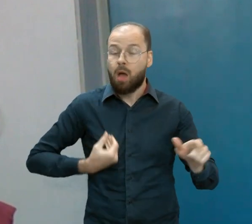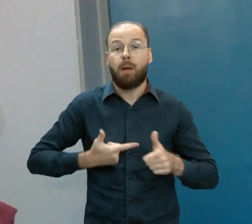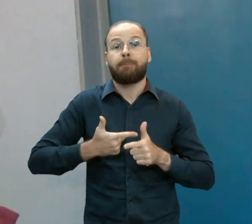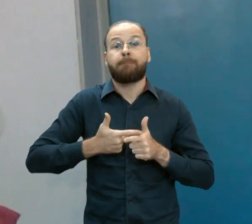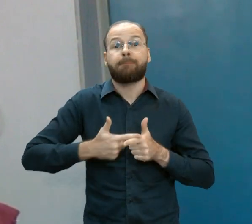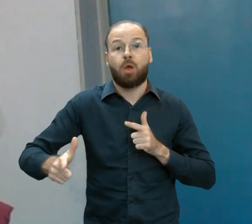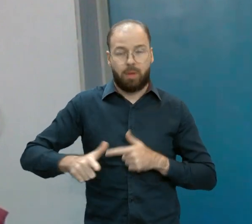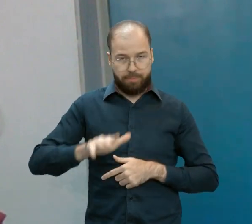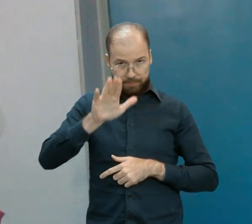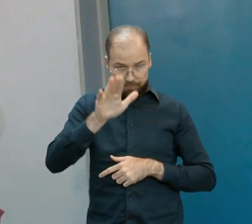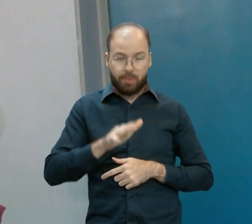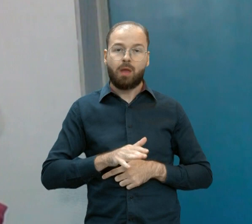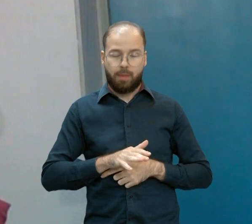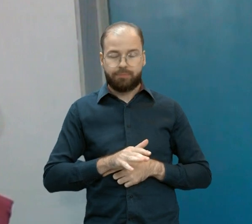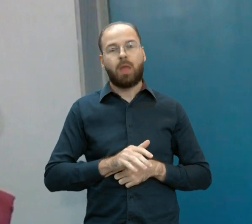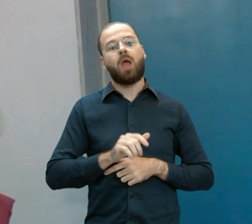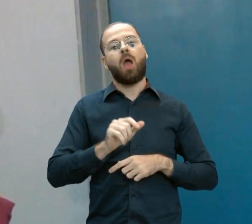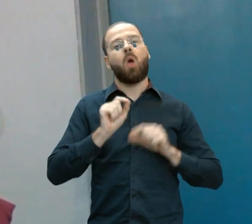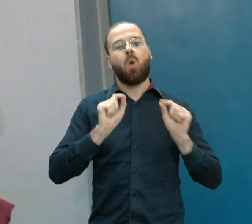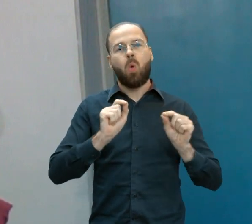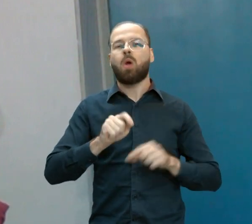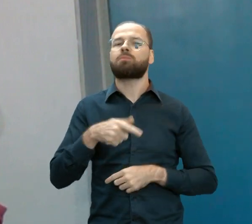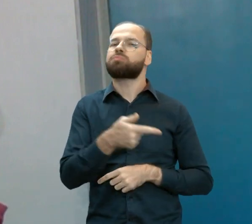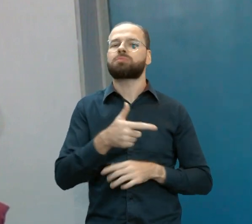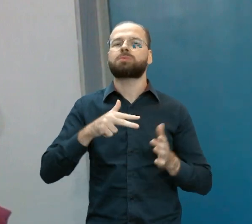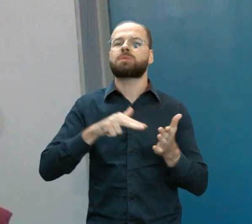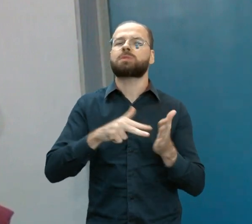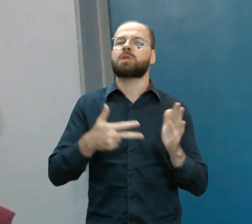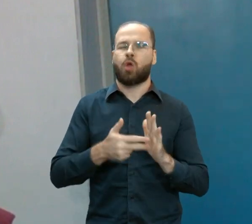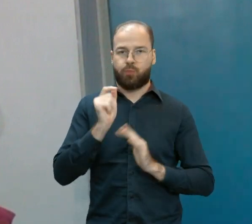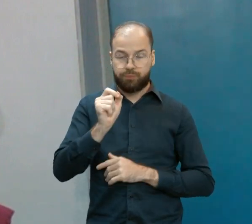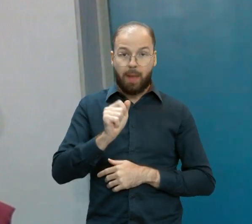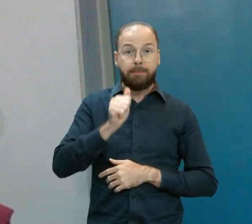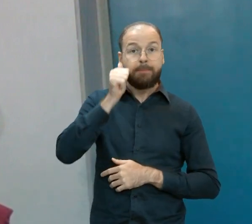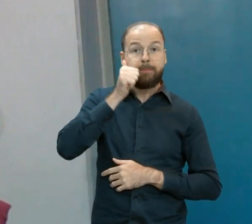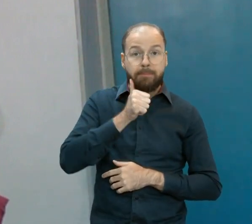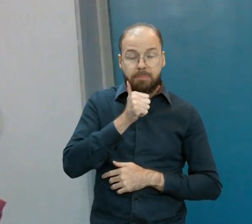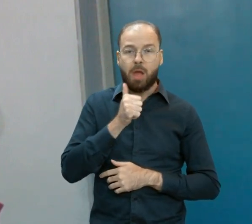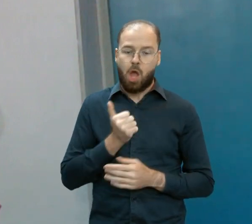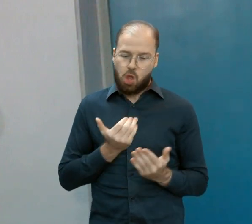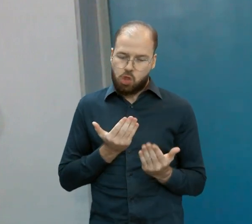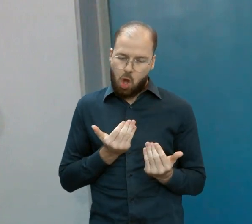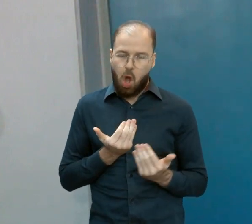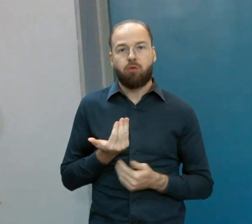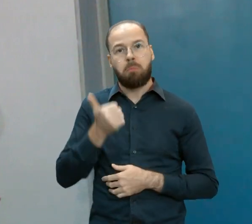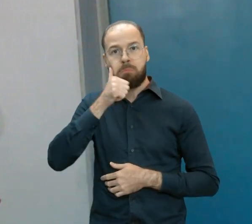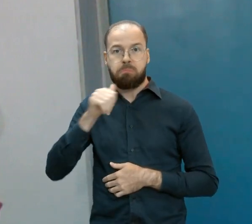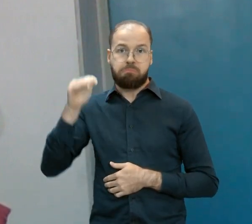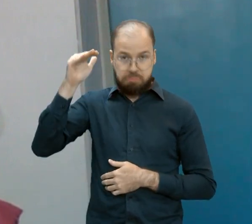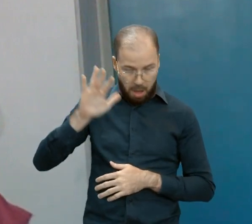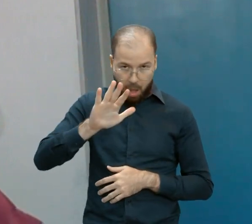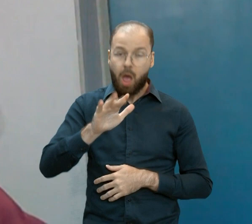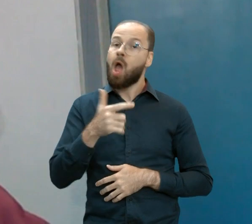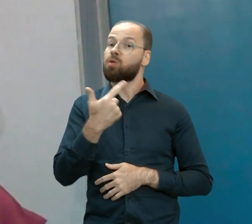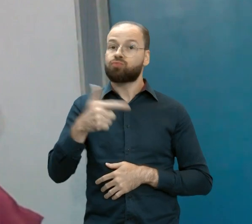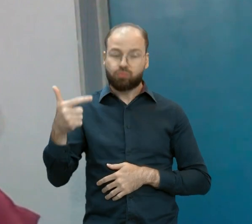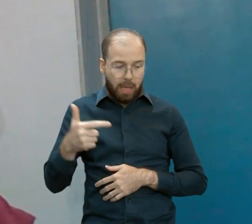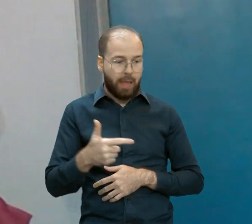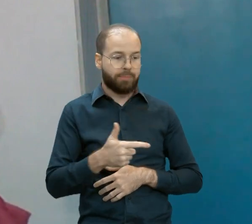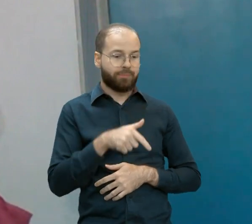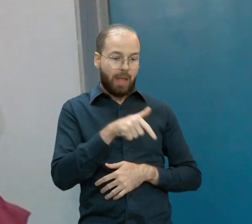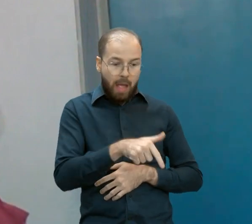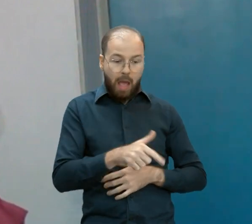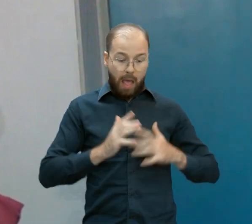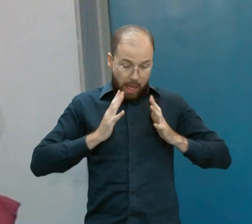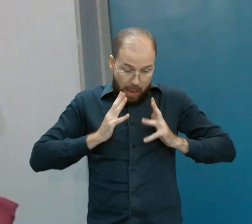menstrual é quando as mulheres ou meninas elas não têm acesso tanto a saneamento básico, acesso a um banheiro